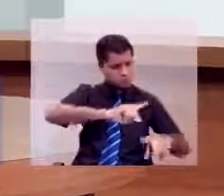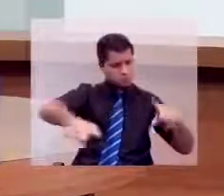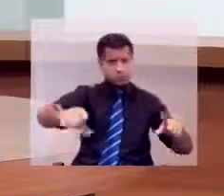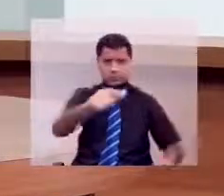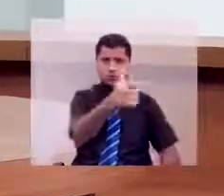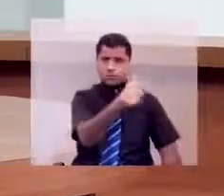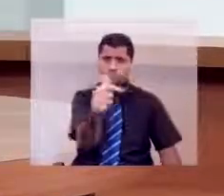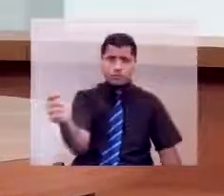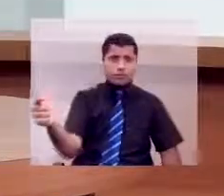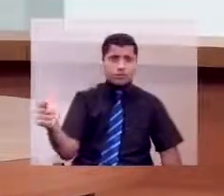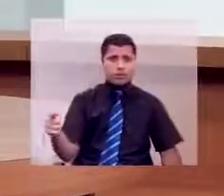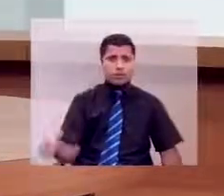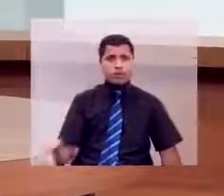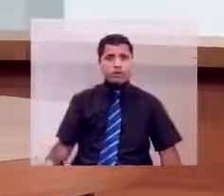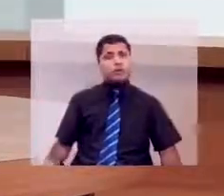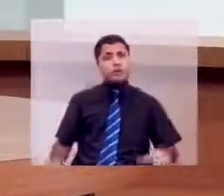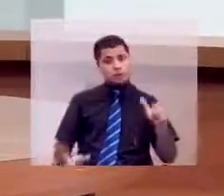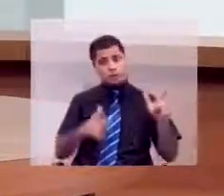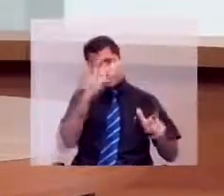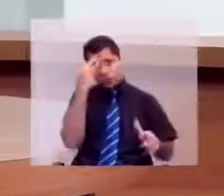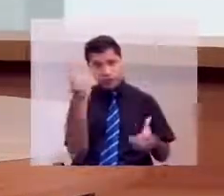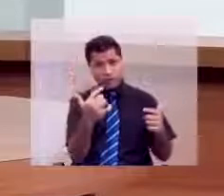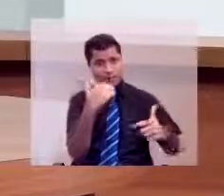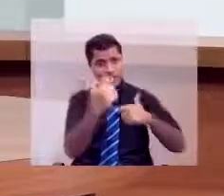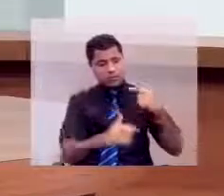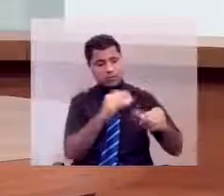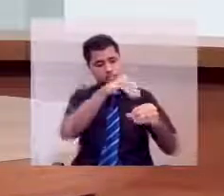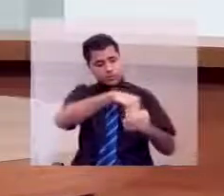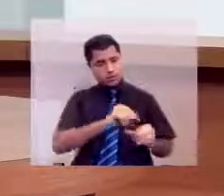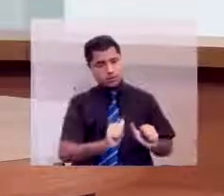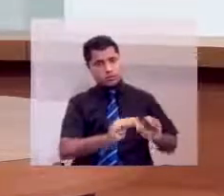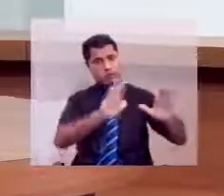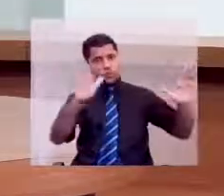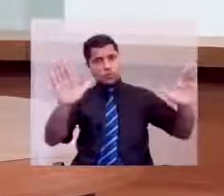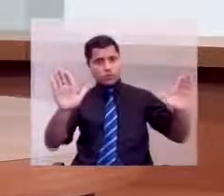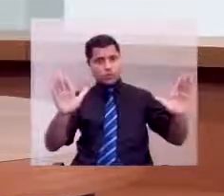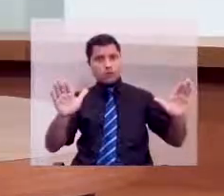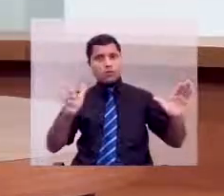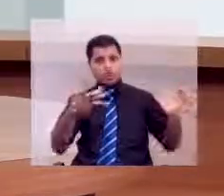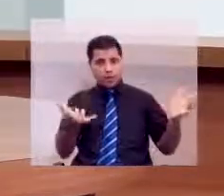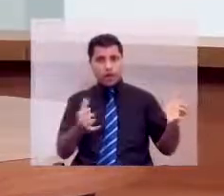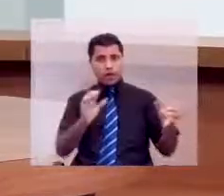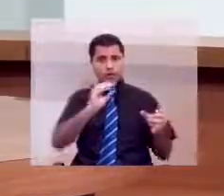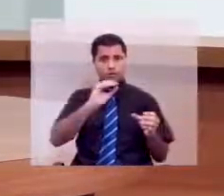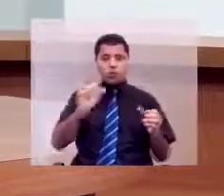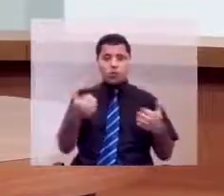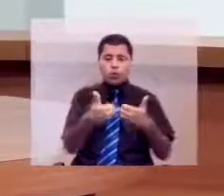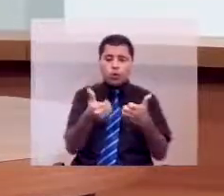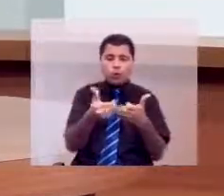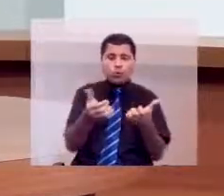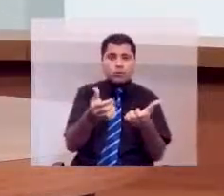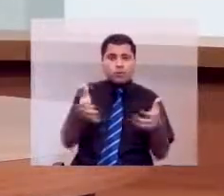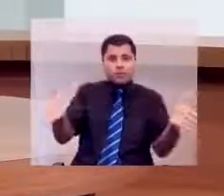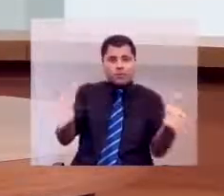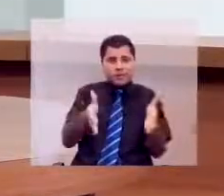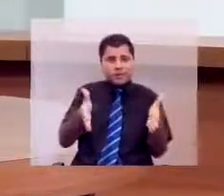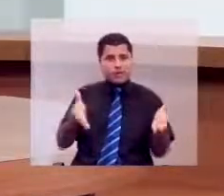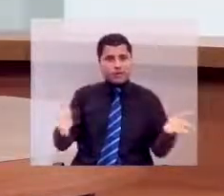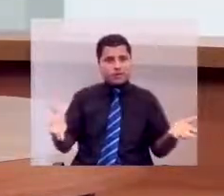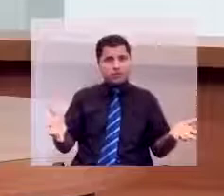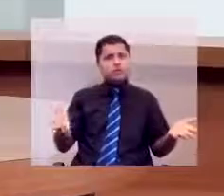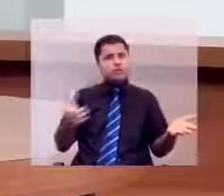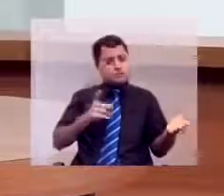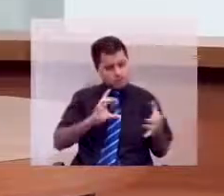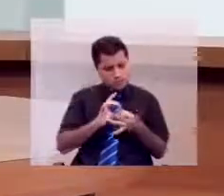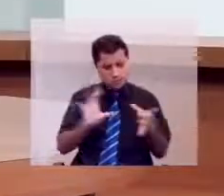está. Lá, o trabalhador do aeroporto que quer utilizar-se de van e de micro-ônibus, tem.